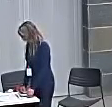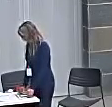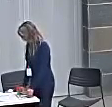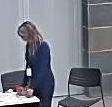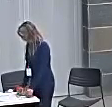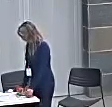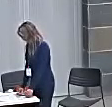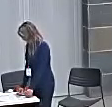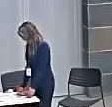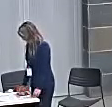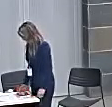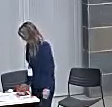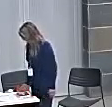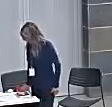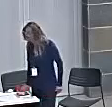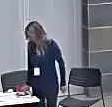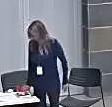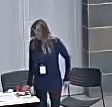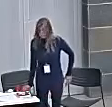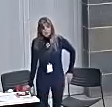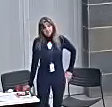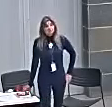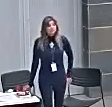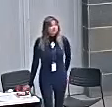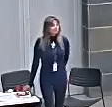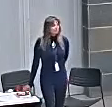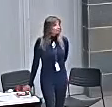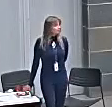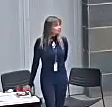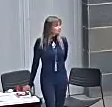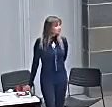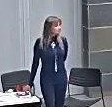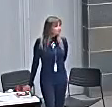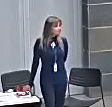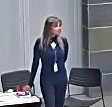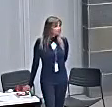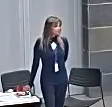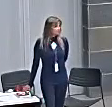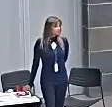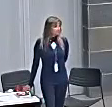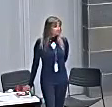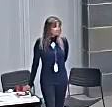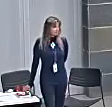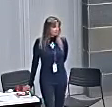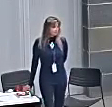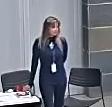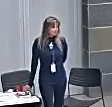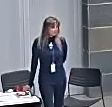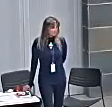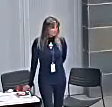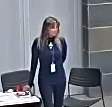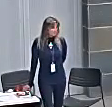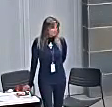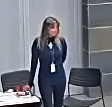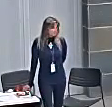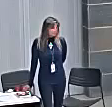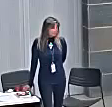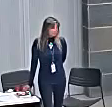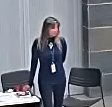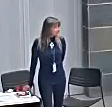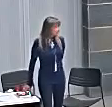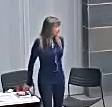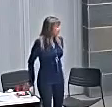reforma da Previdência deixo aqui em nome do coletivo nacional dos trabalhadores com deficiência aonde